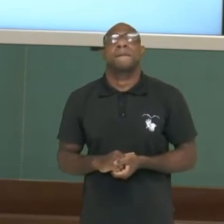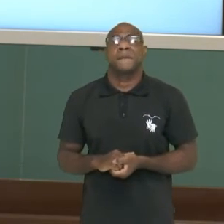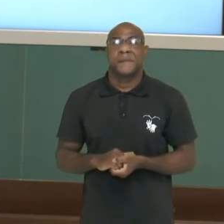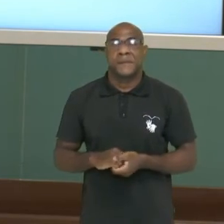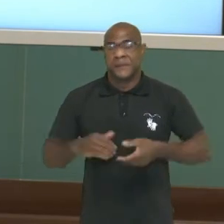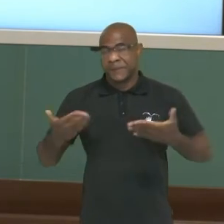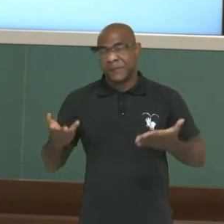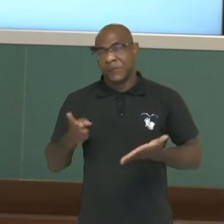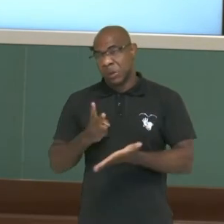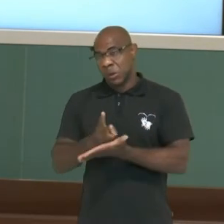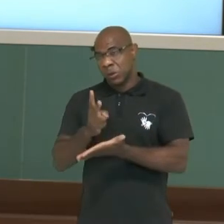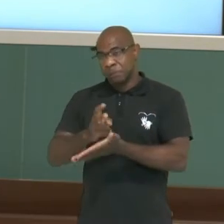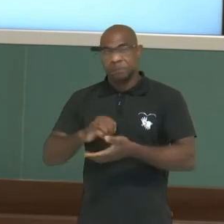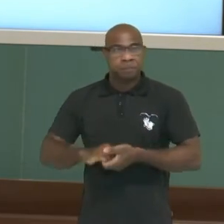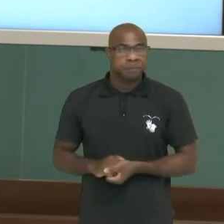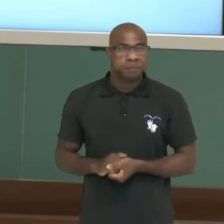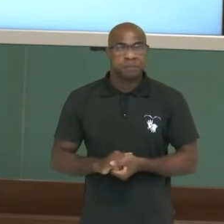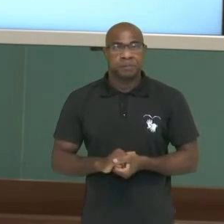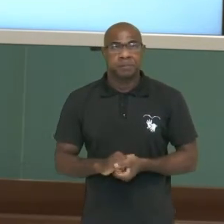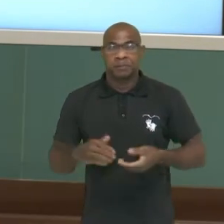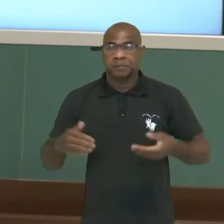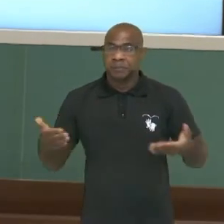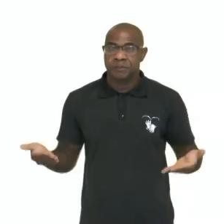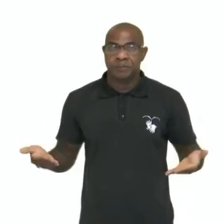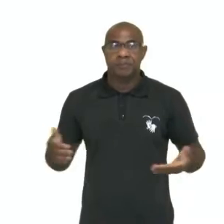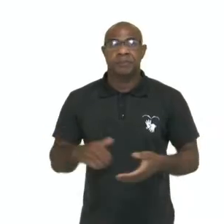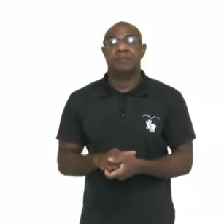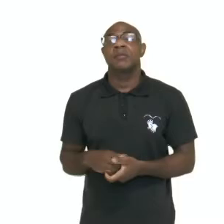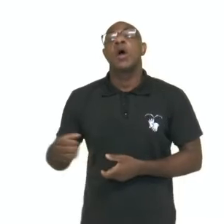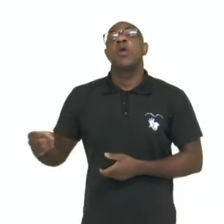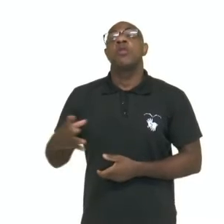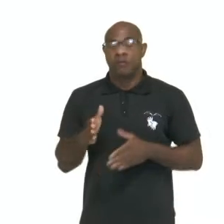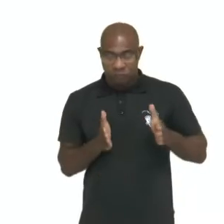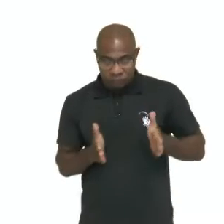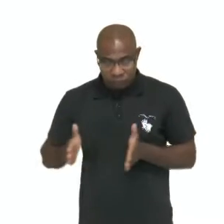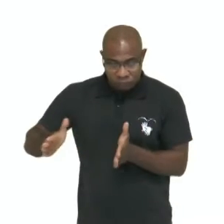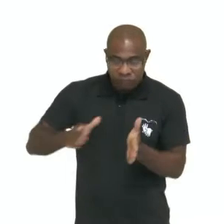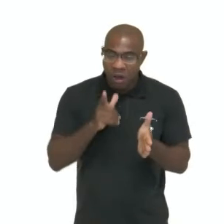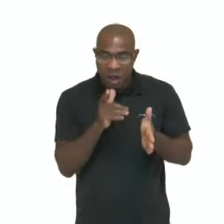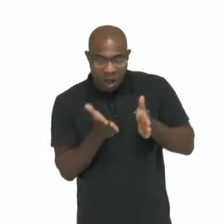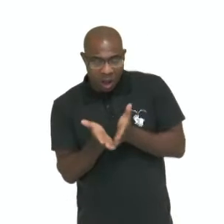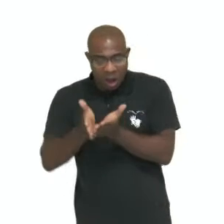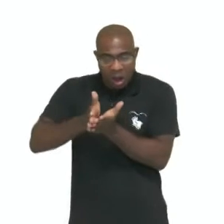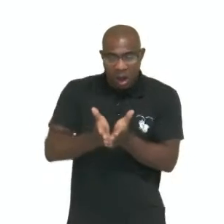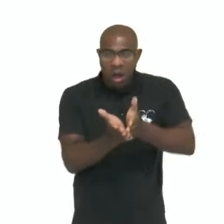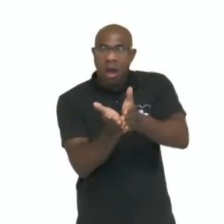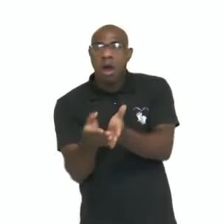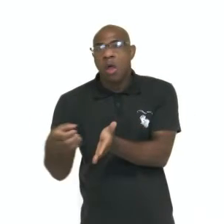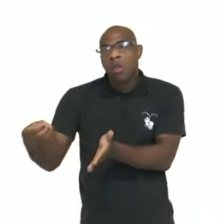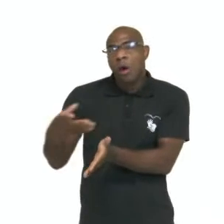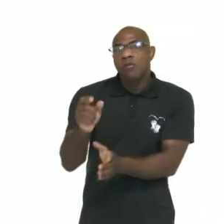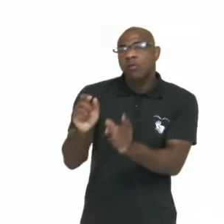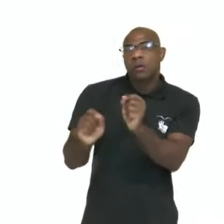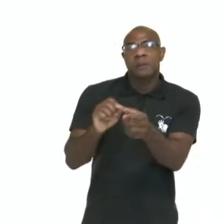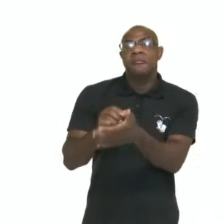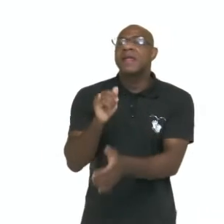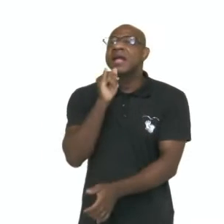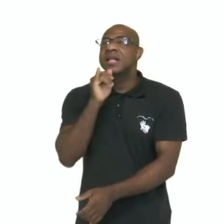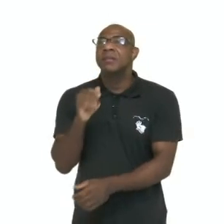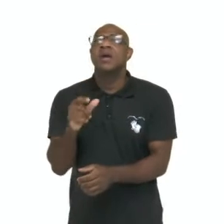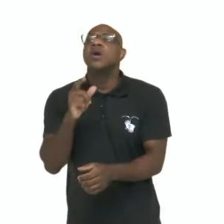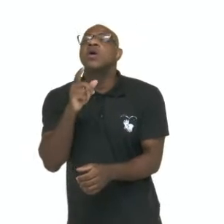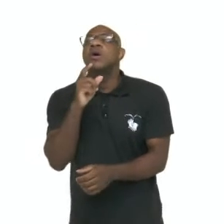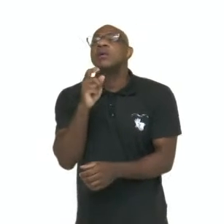Então, continuando aqui, então novas rotas marítimas a partir então. Repare, né? Quando o gelo vai